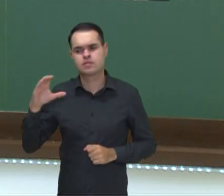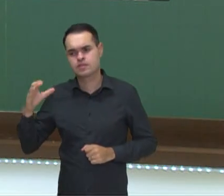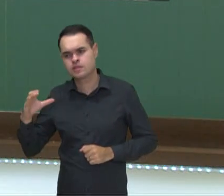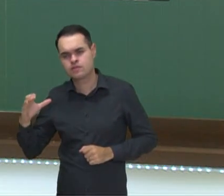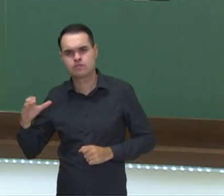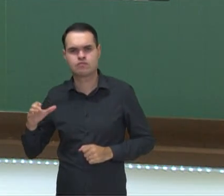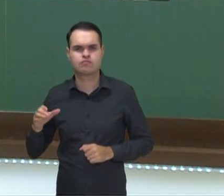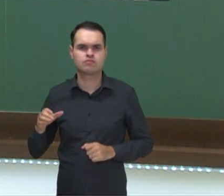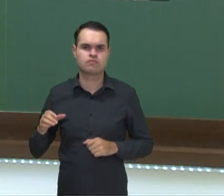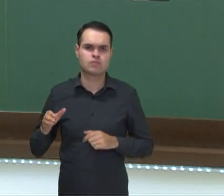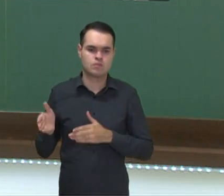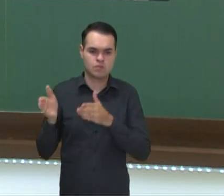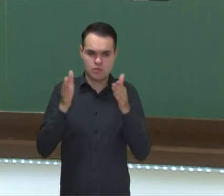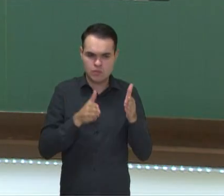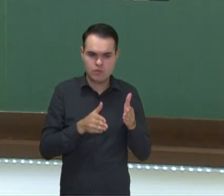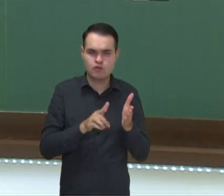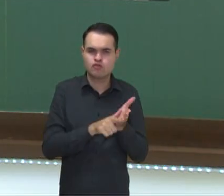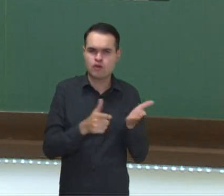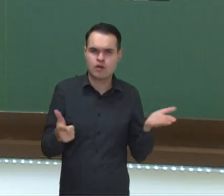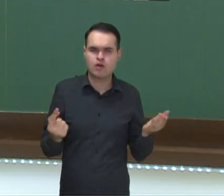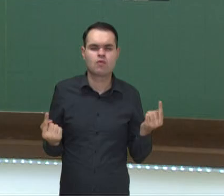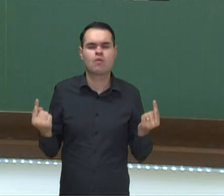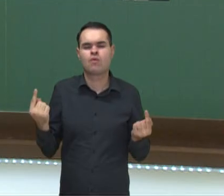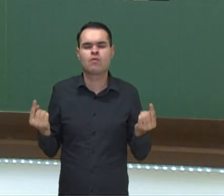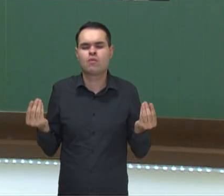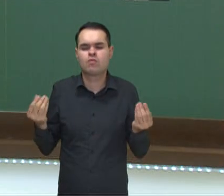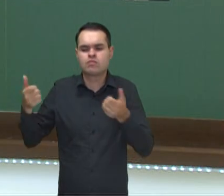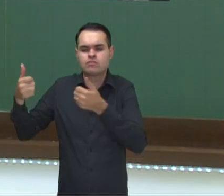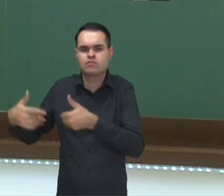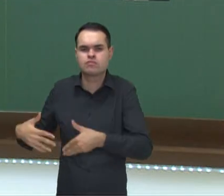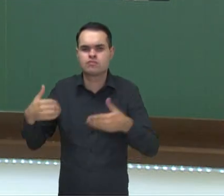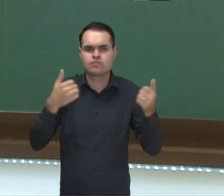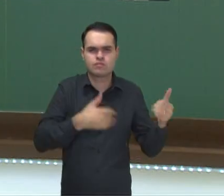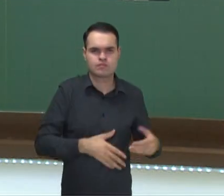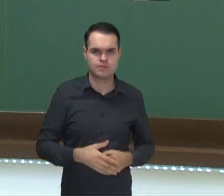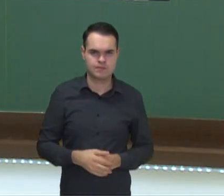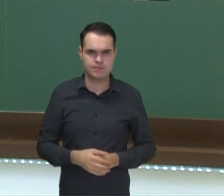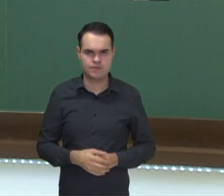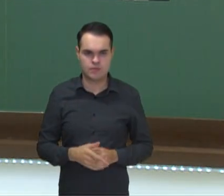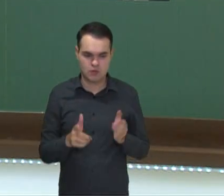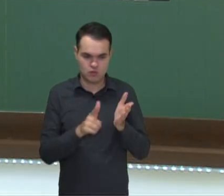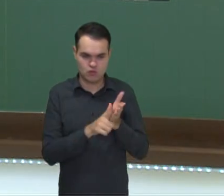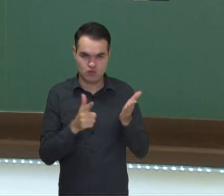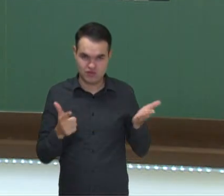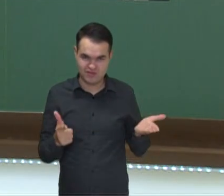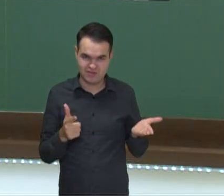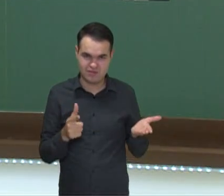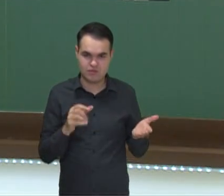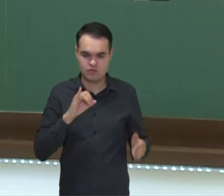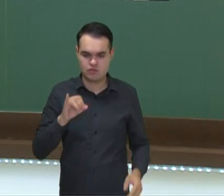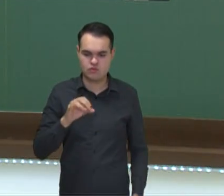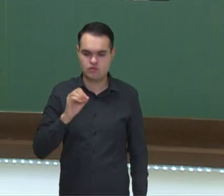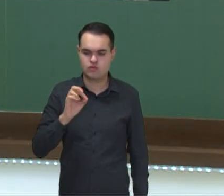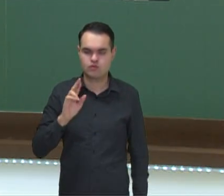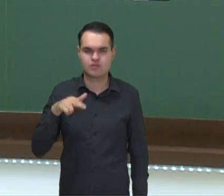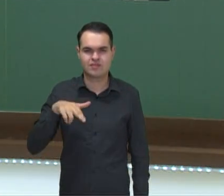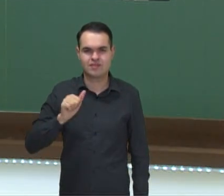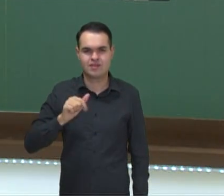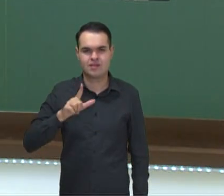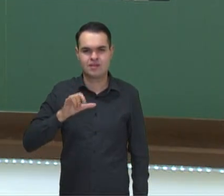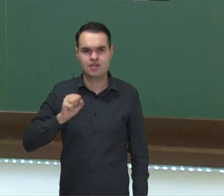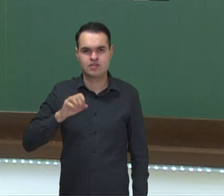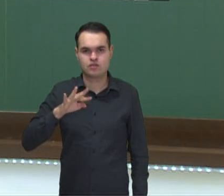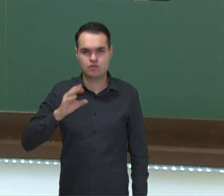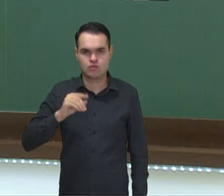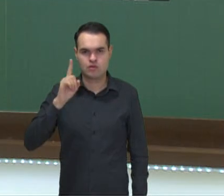do discurso jornalístico? O discurso jornalístico, ele tem uma linguagem simples e acessível. É